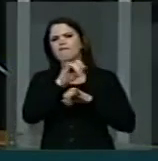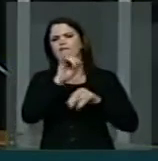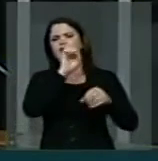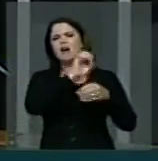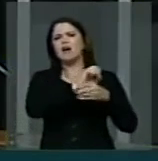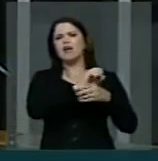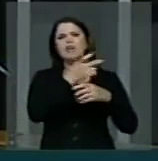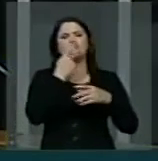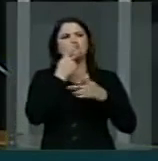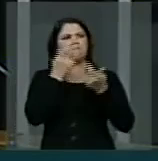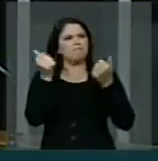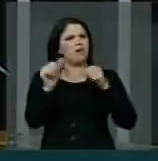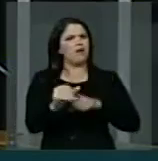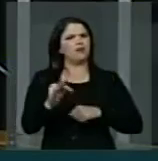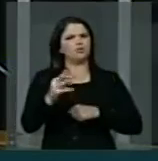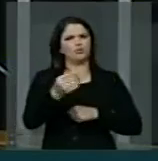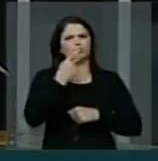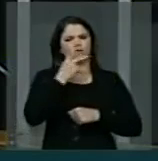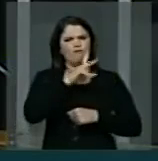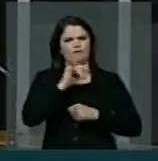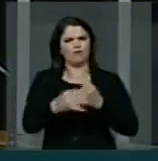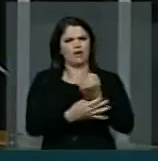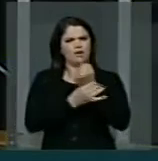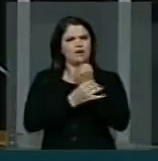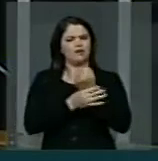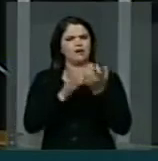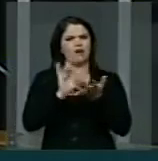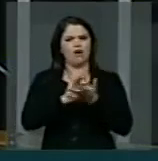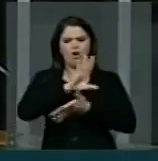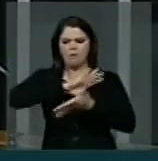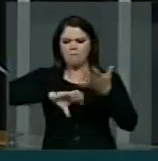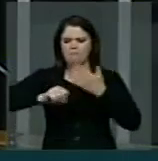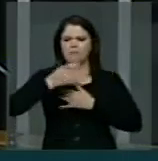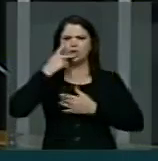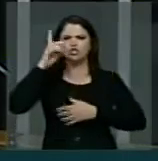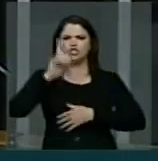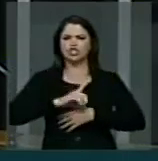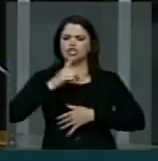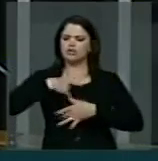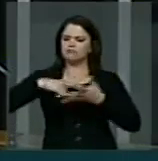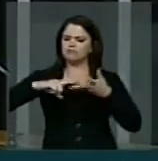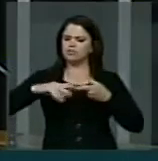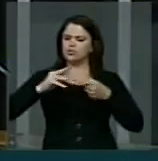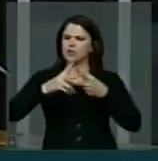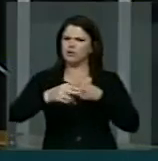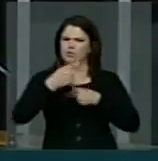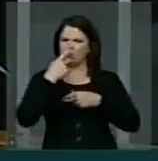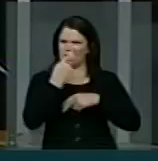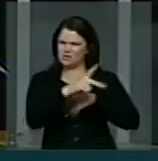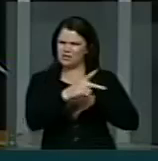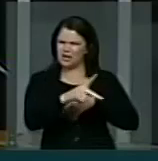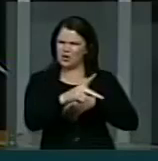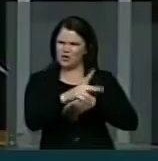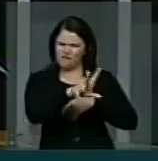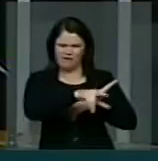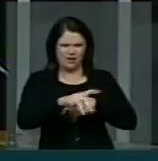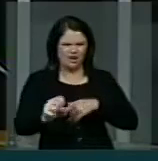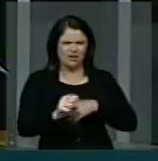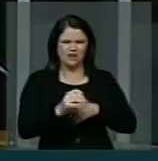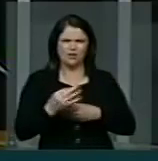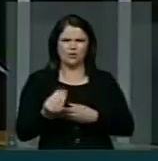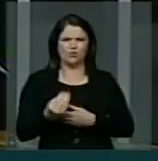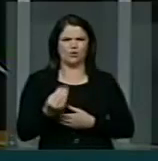de barbárie para garantir a usurpação de direitos alheios como se fossem seus.